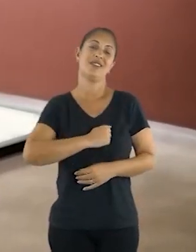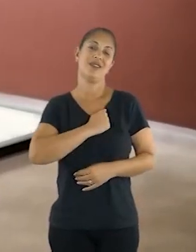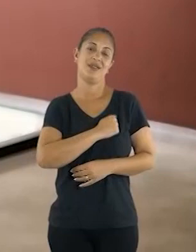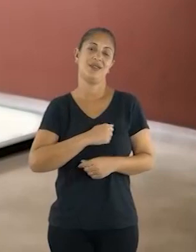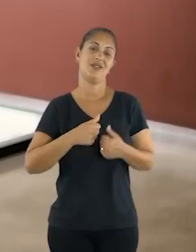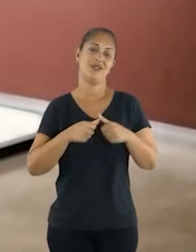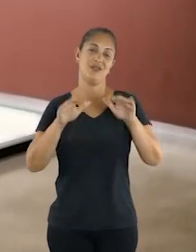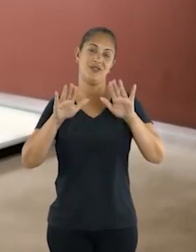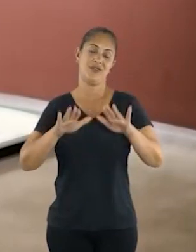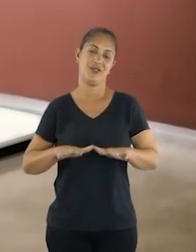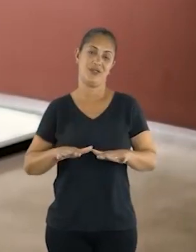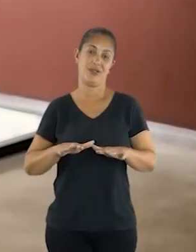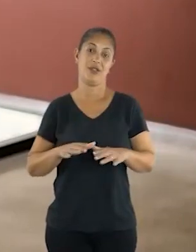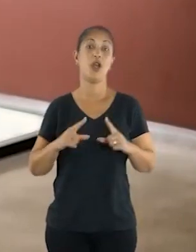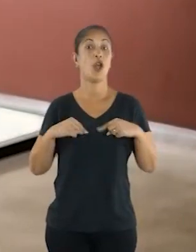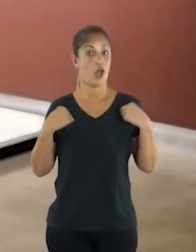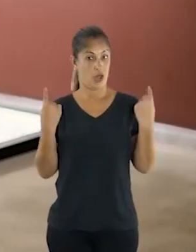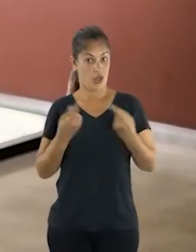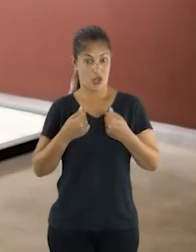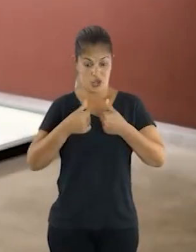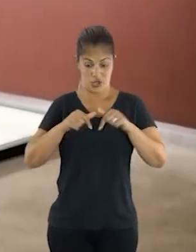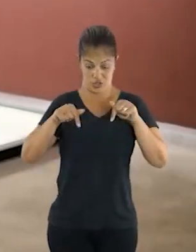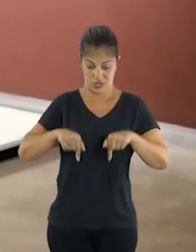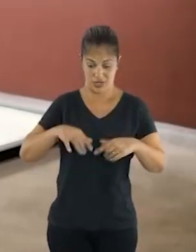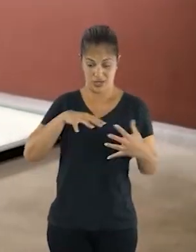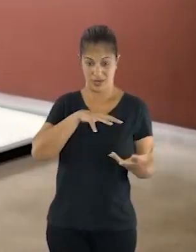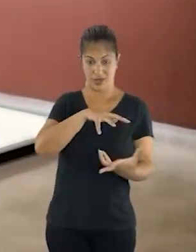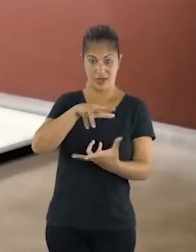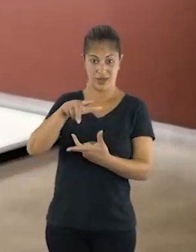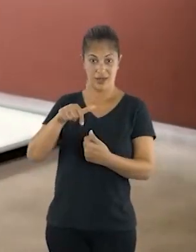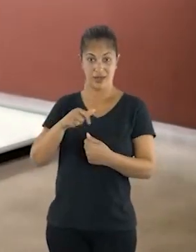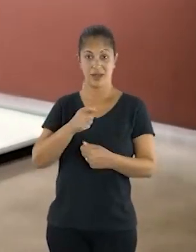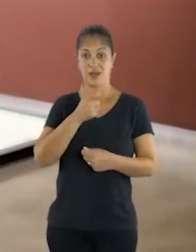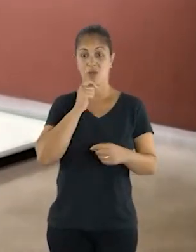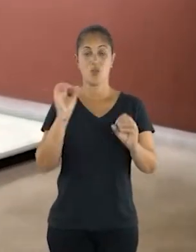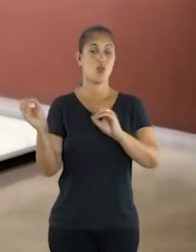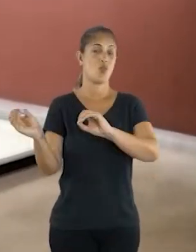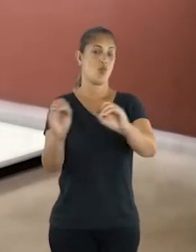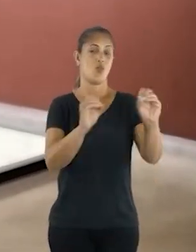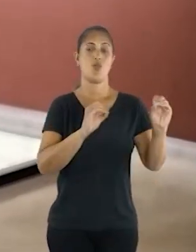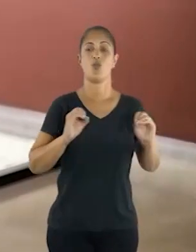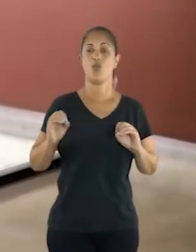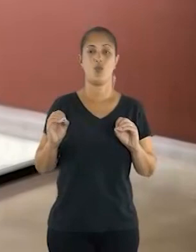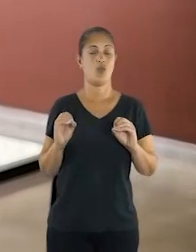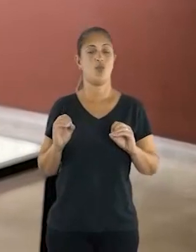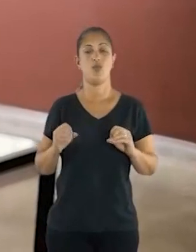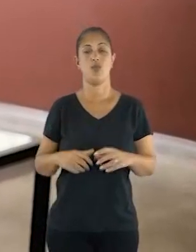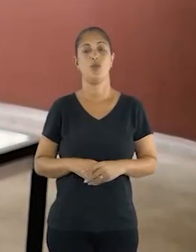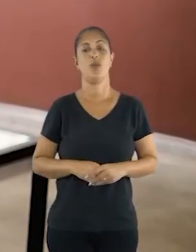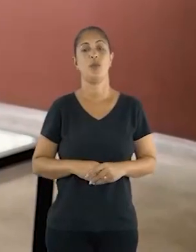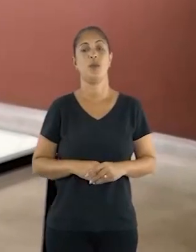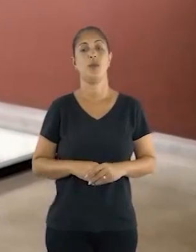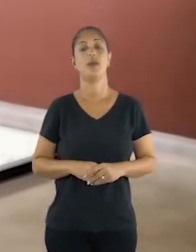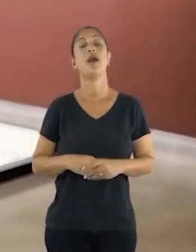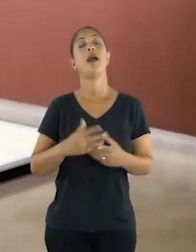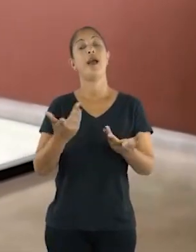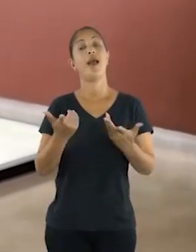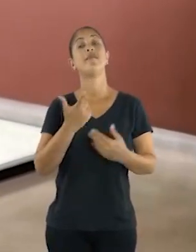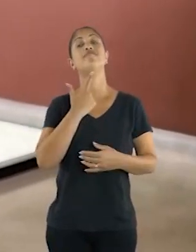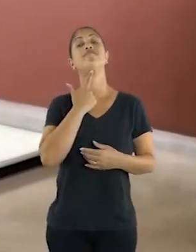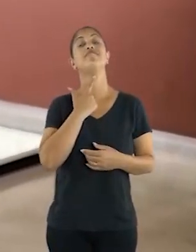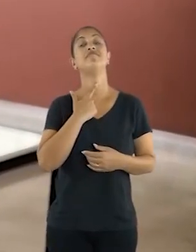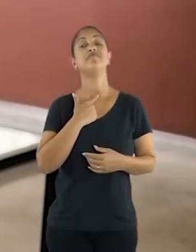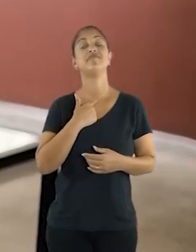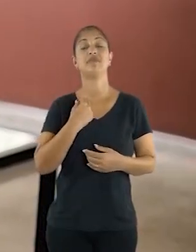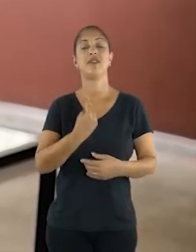saudade ficou. Ficamos aqui na terra sem a ninguém causar dano, desejando